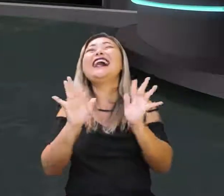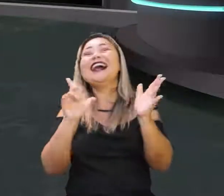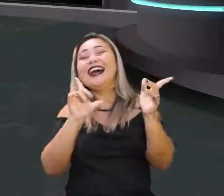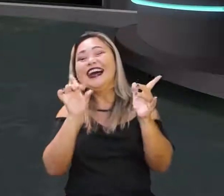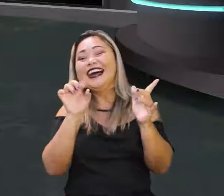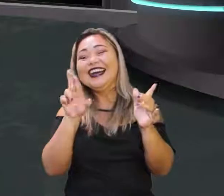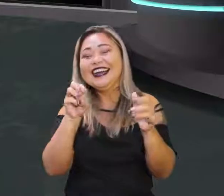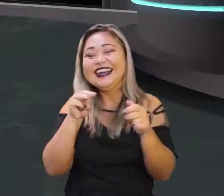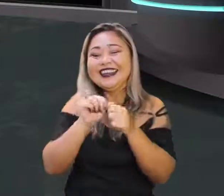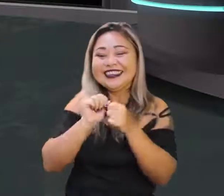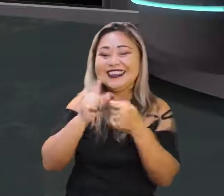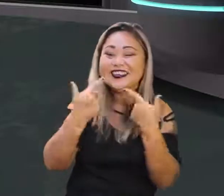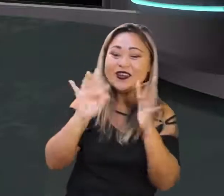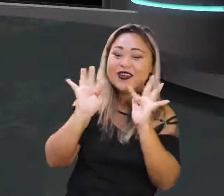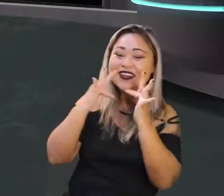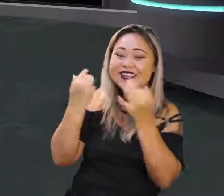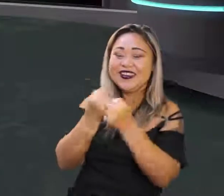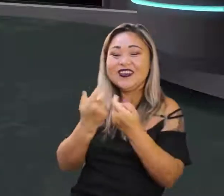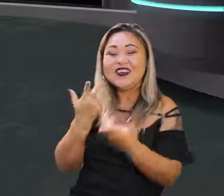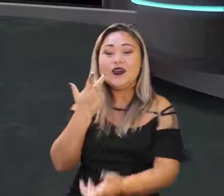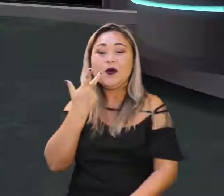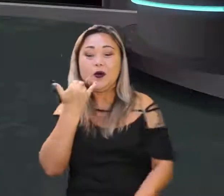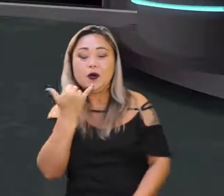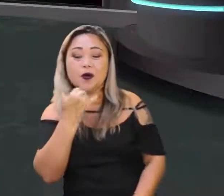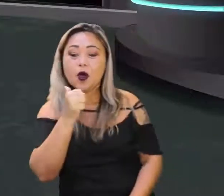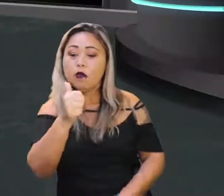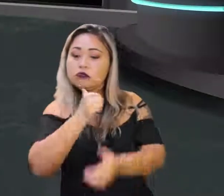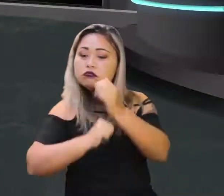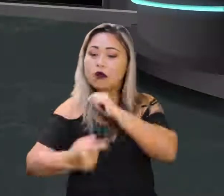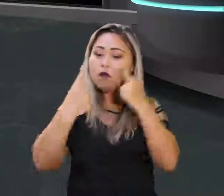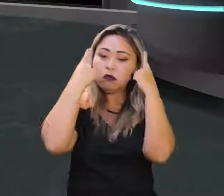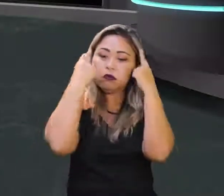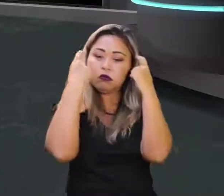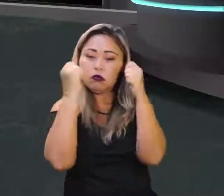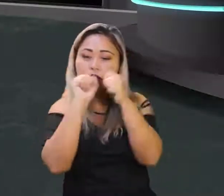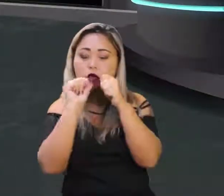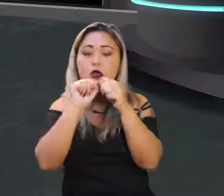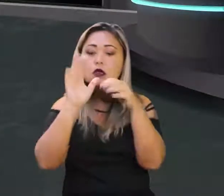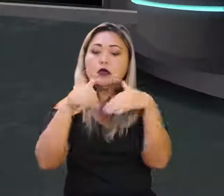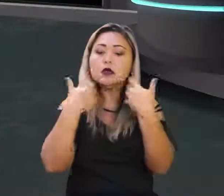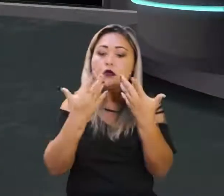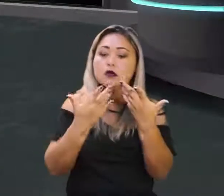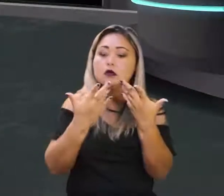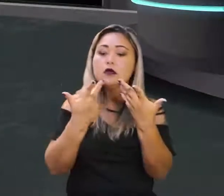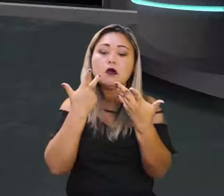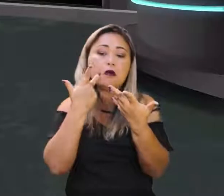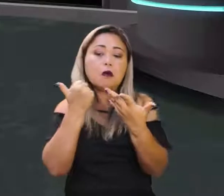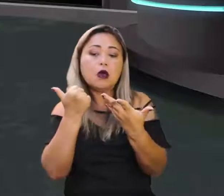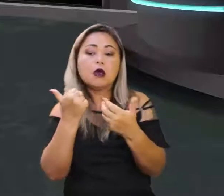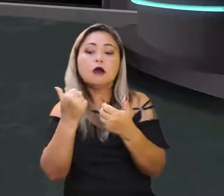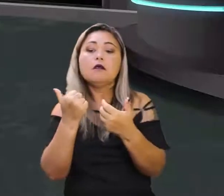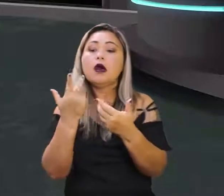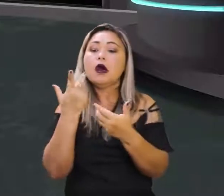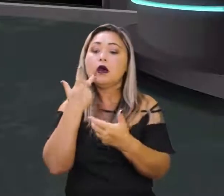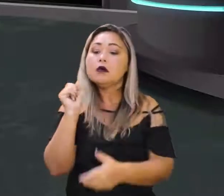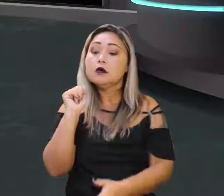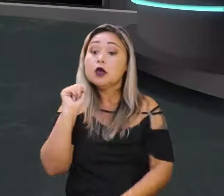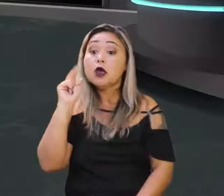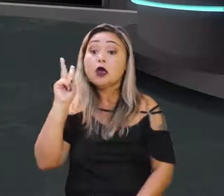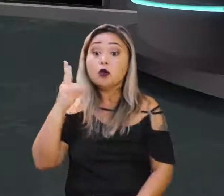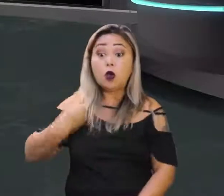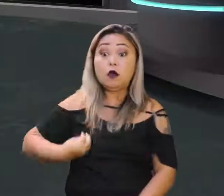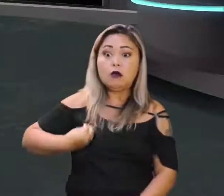um drama familiar, pai alcoólatra, muita violência por parte de pai. Então, assim, uma vida